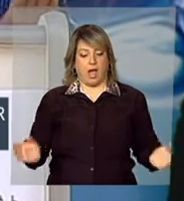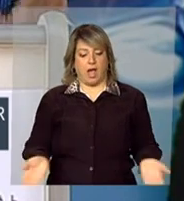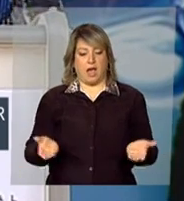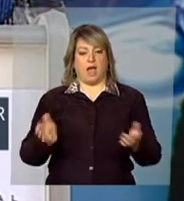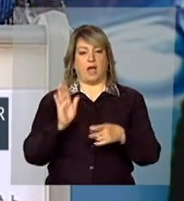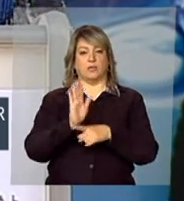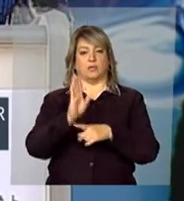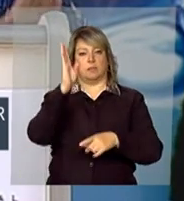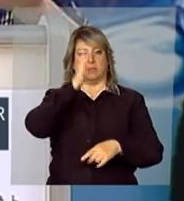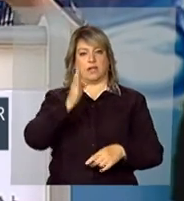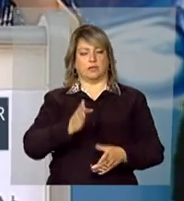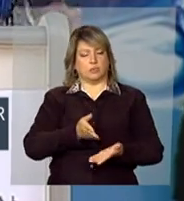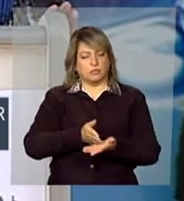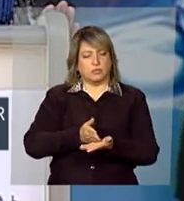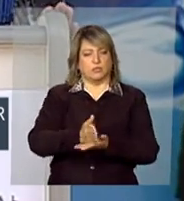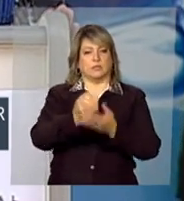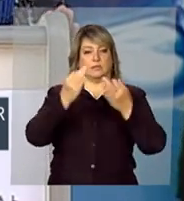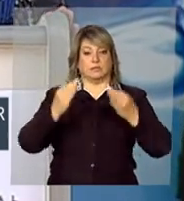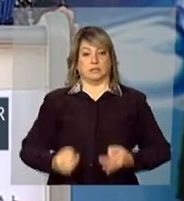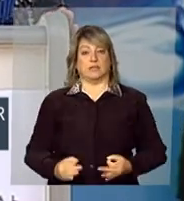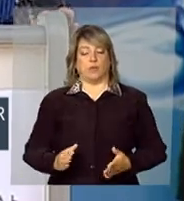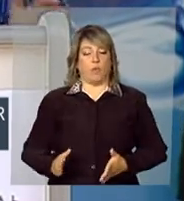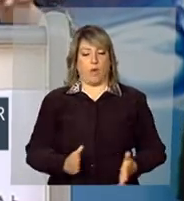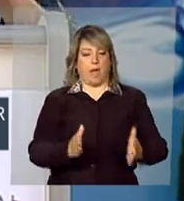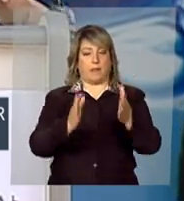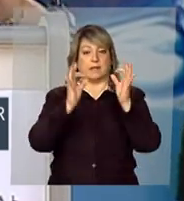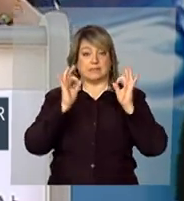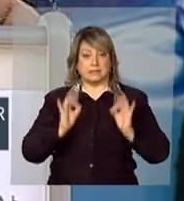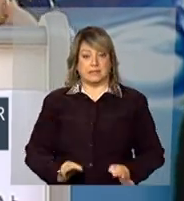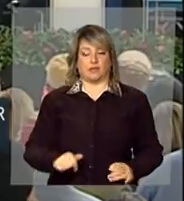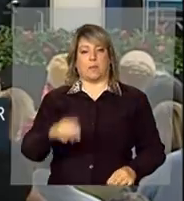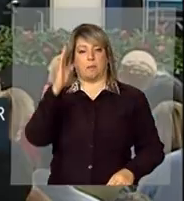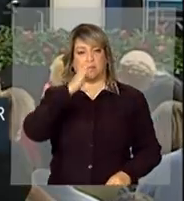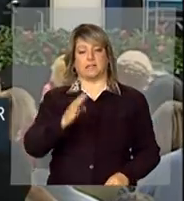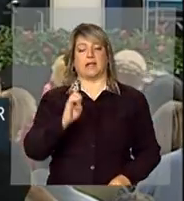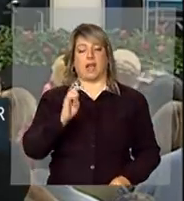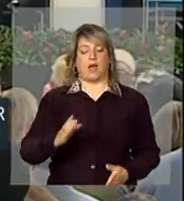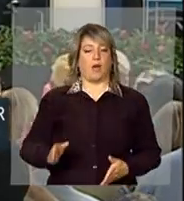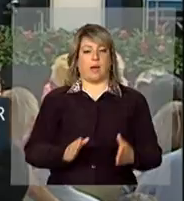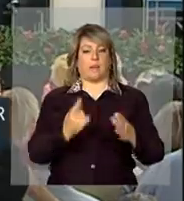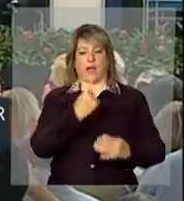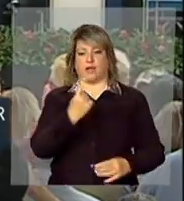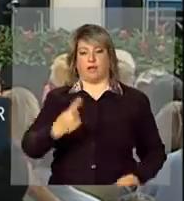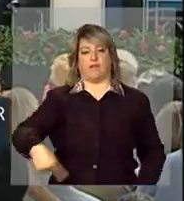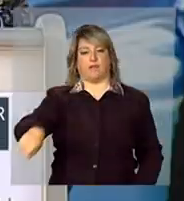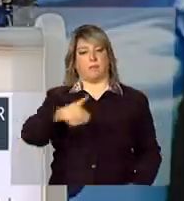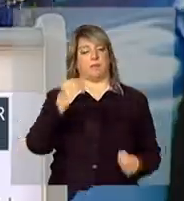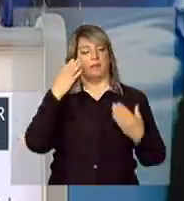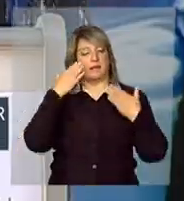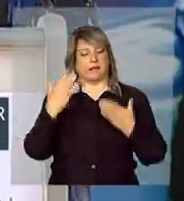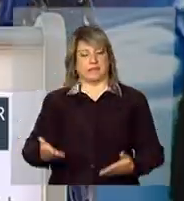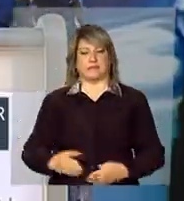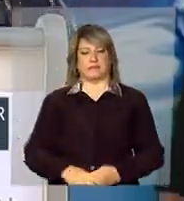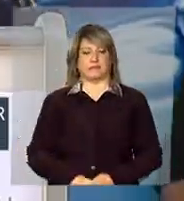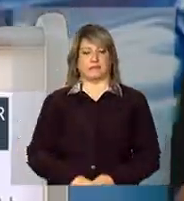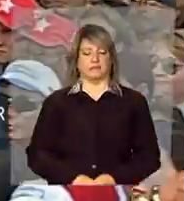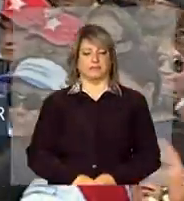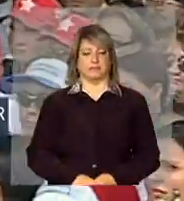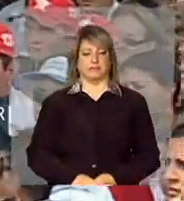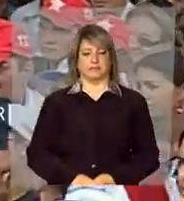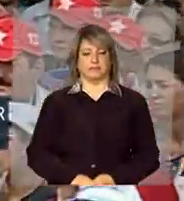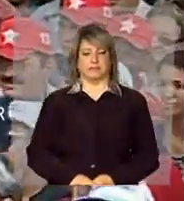no rumo certo. E o rumo certo do Brasil é o rumo de cada um de vocês. Muito obrigada.